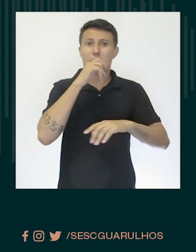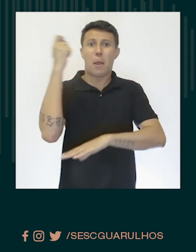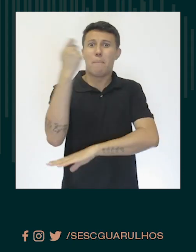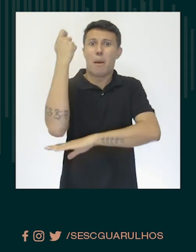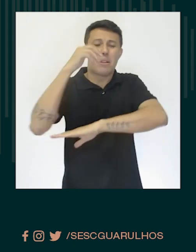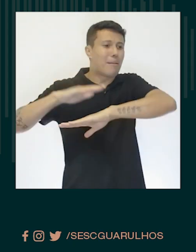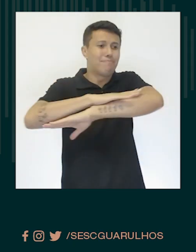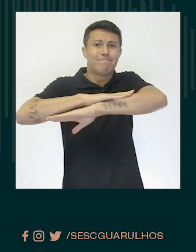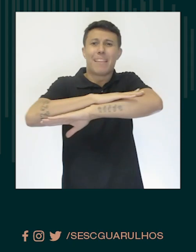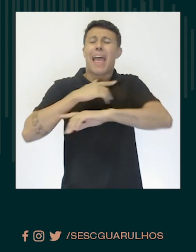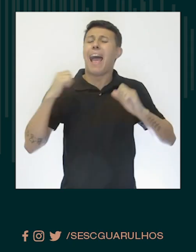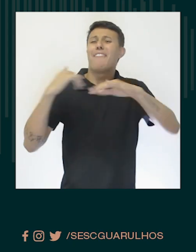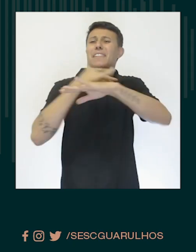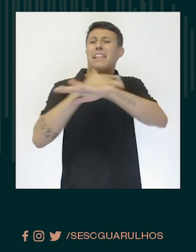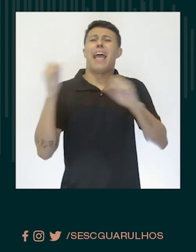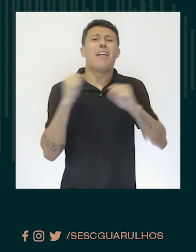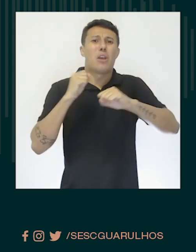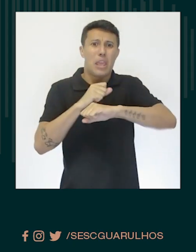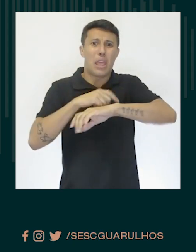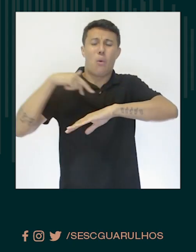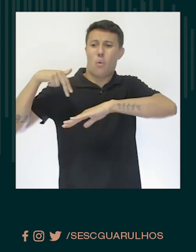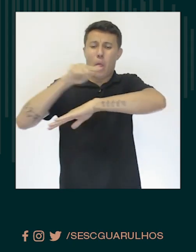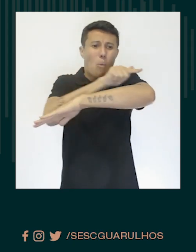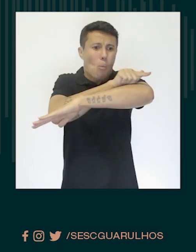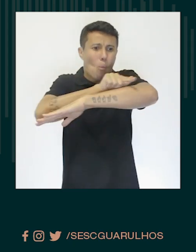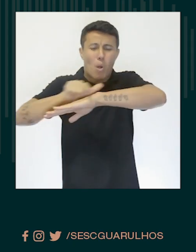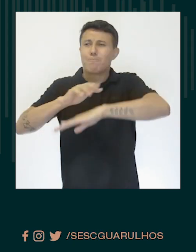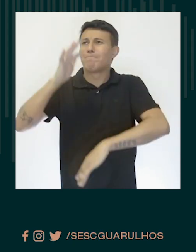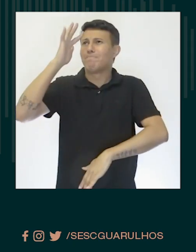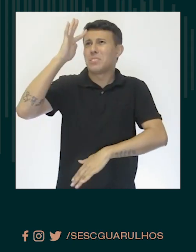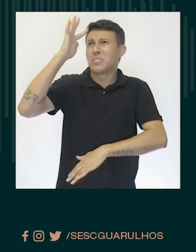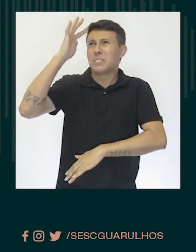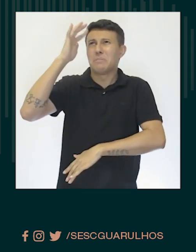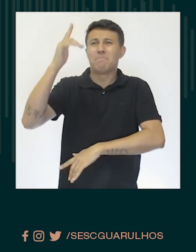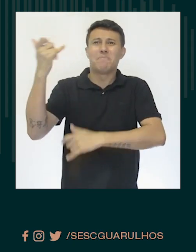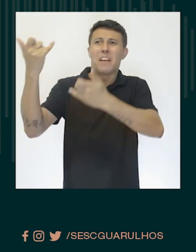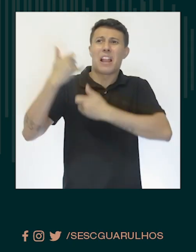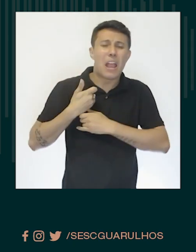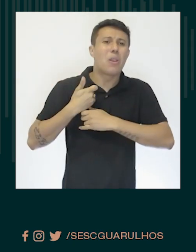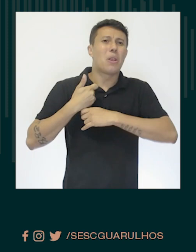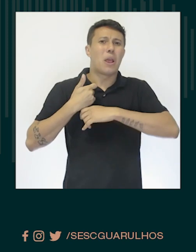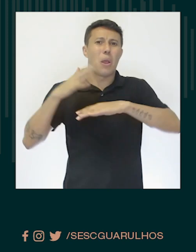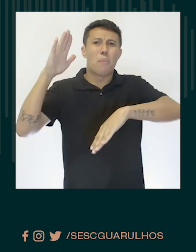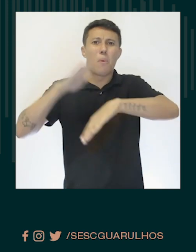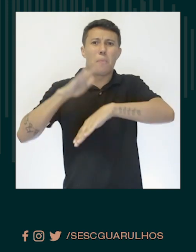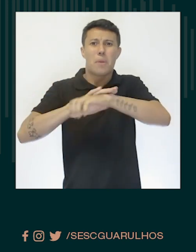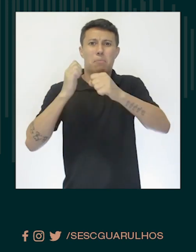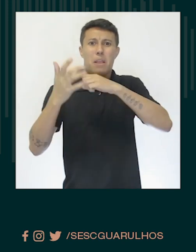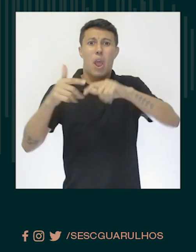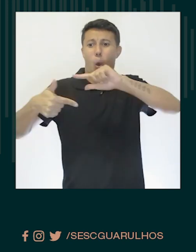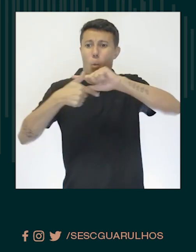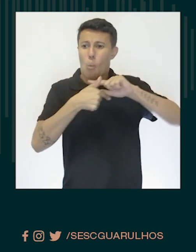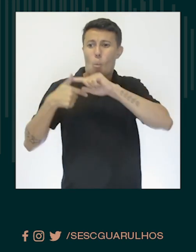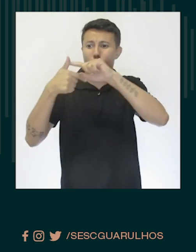quando eu andei e quando eu ouvi falar que a gente estava no isolamento e que não tinha ninguém na rua, eu fiquei